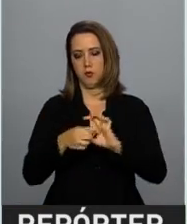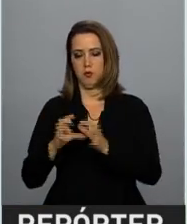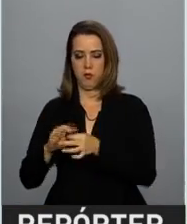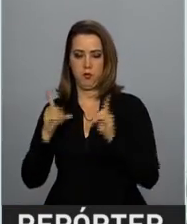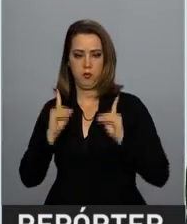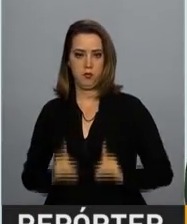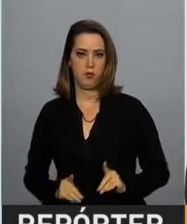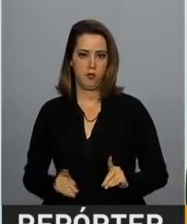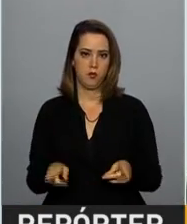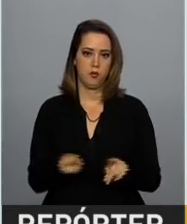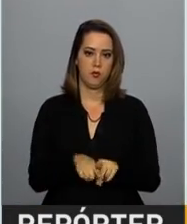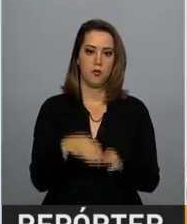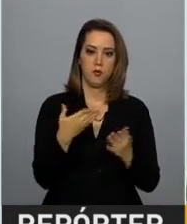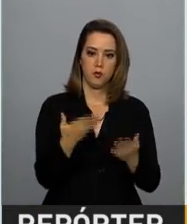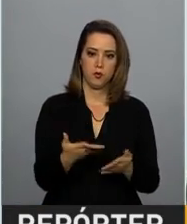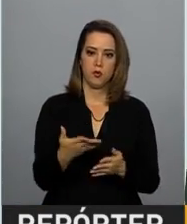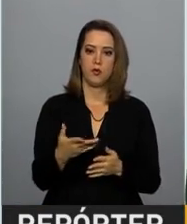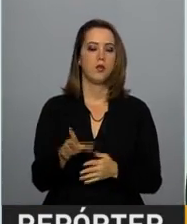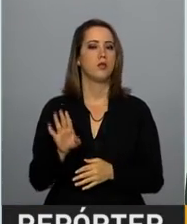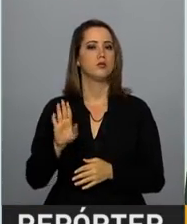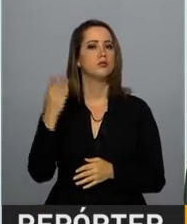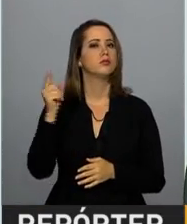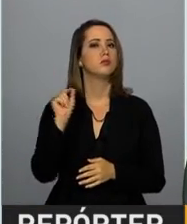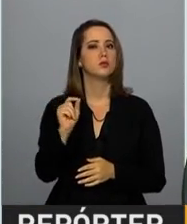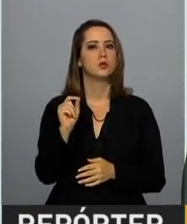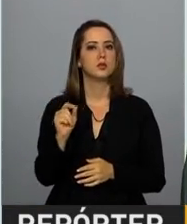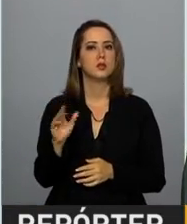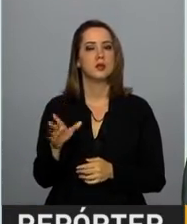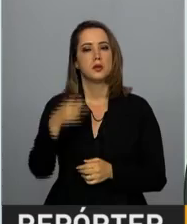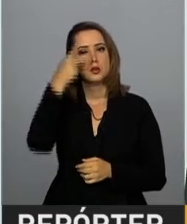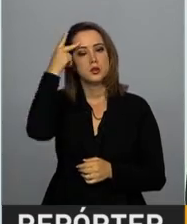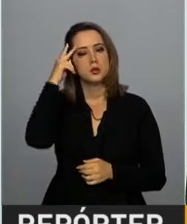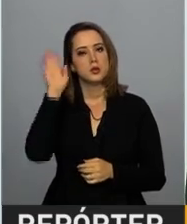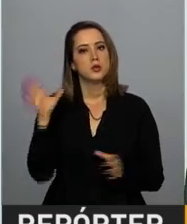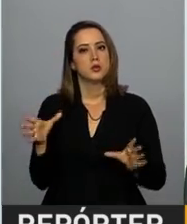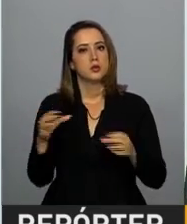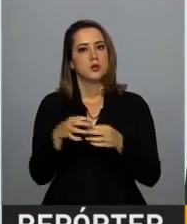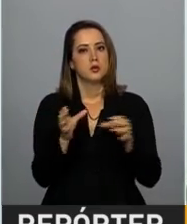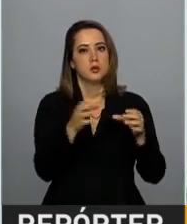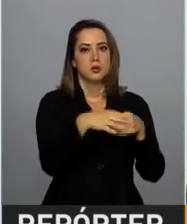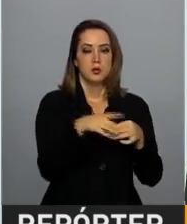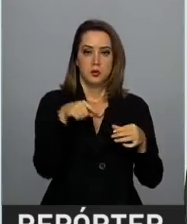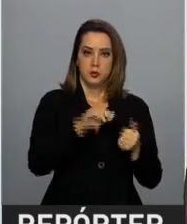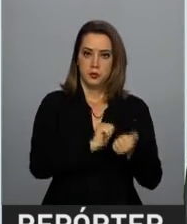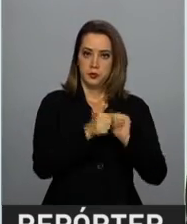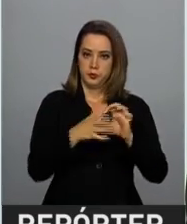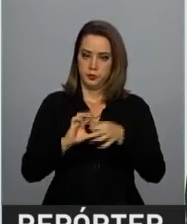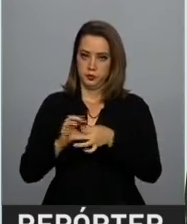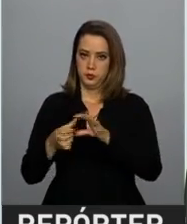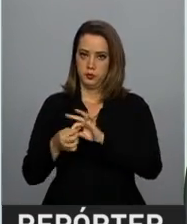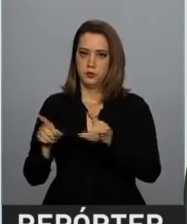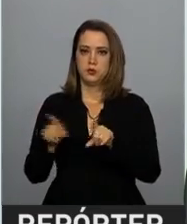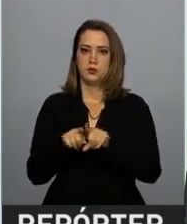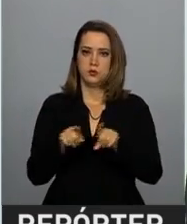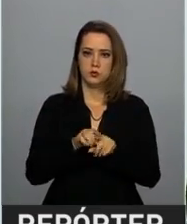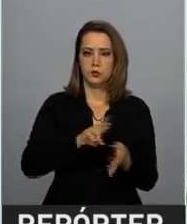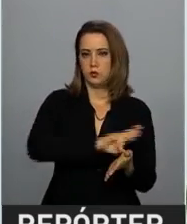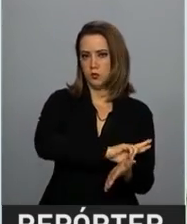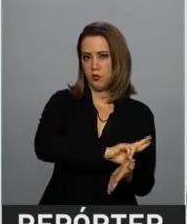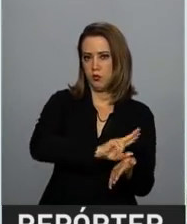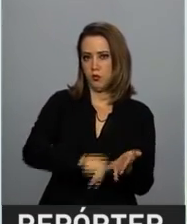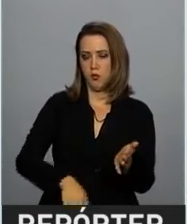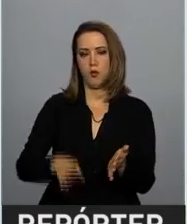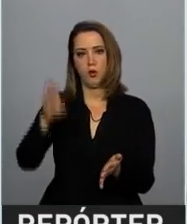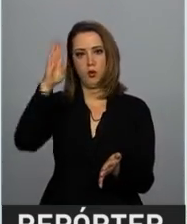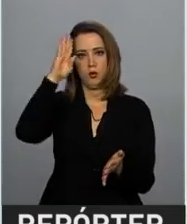As principais autoridades envolvidas na segurança dos Jogos Olímpicos e Paralímpicos e cerca de 200 militares das Forças